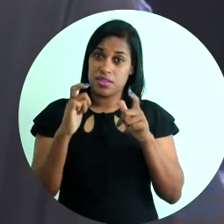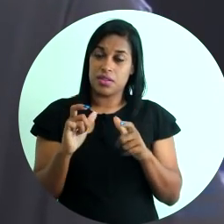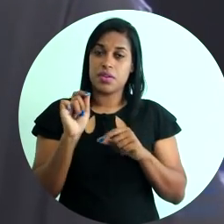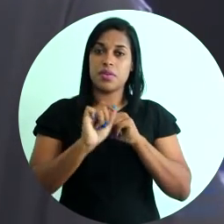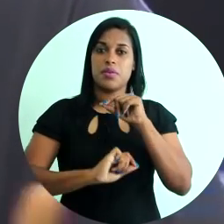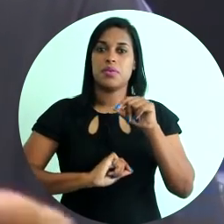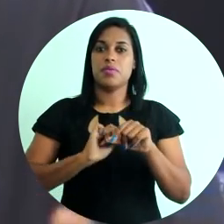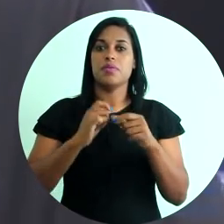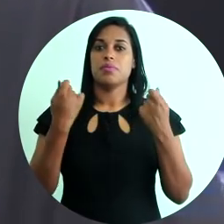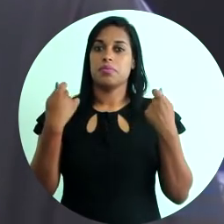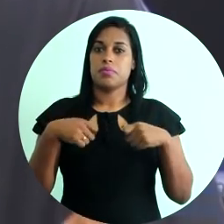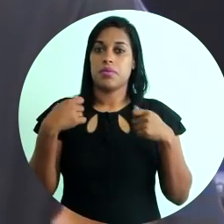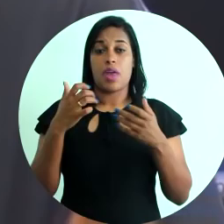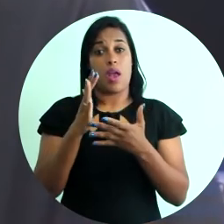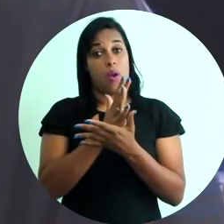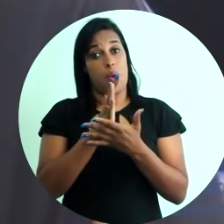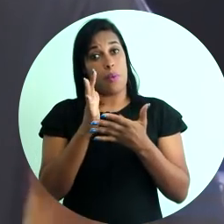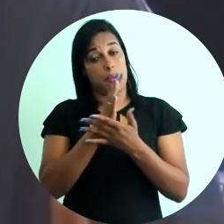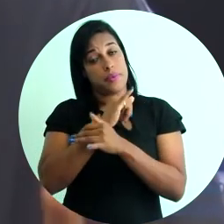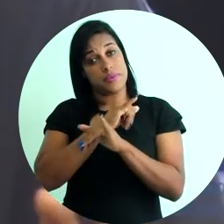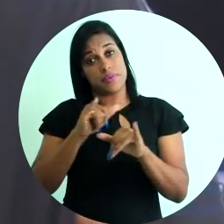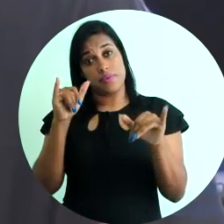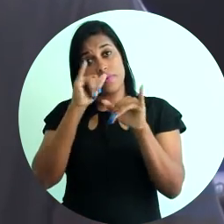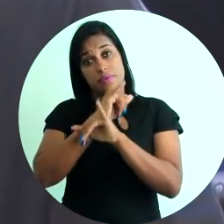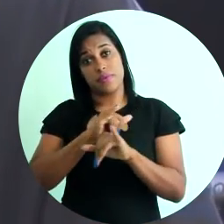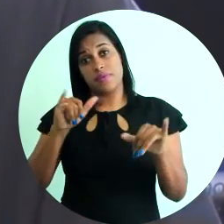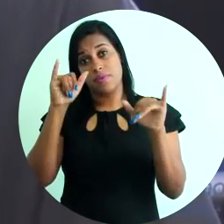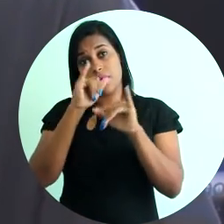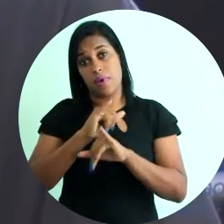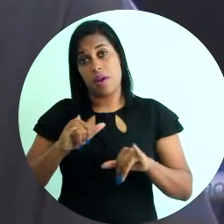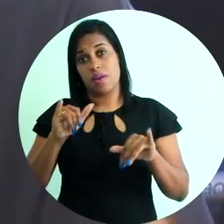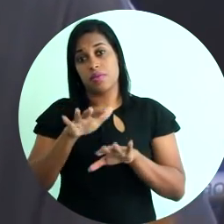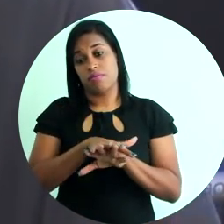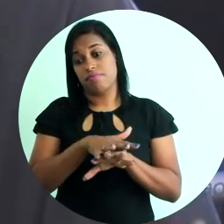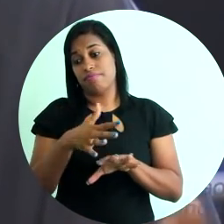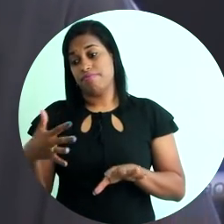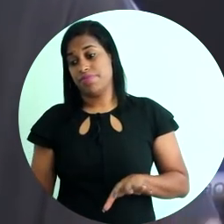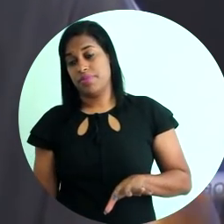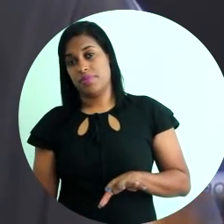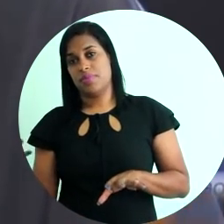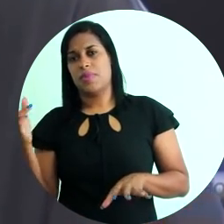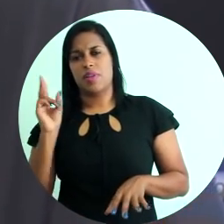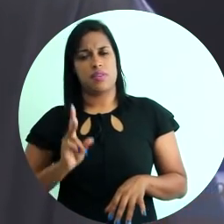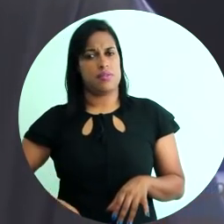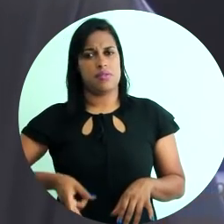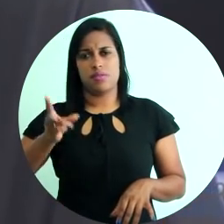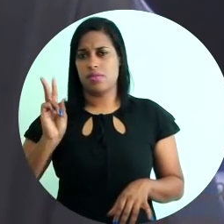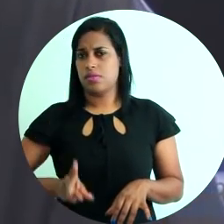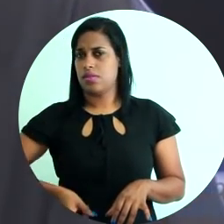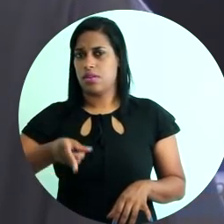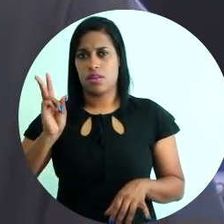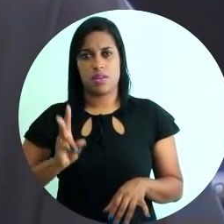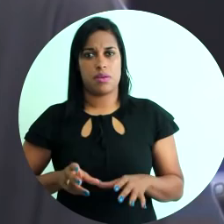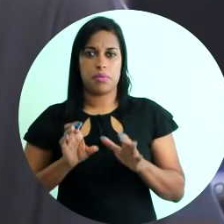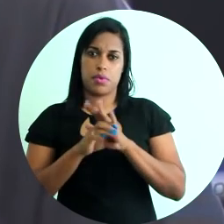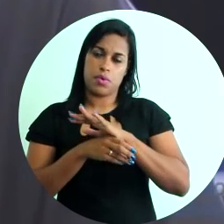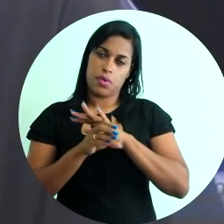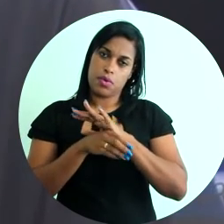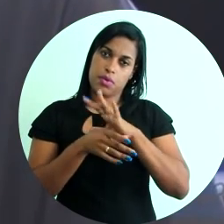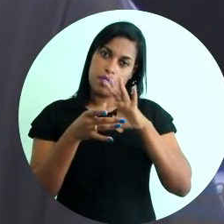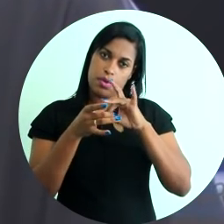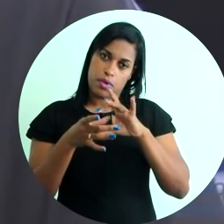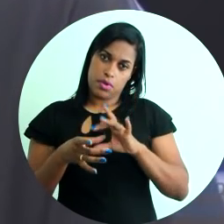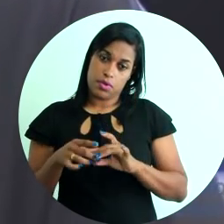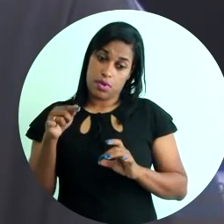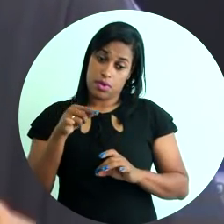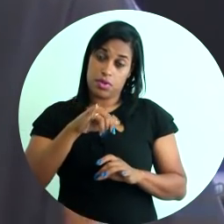ele teve pelo menos algumas informações dessa imagem em particular foram excluídas, sempre tentando manter o contexto.